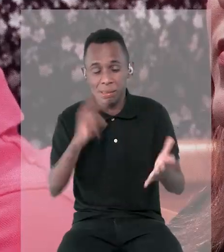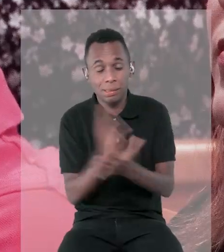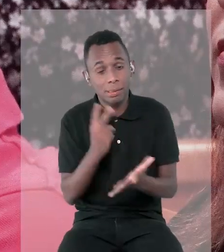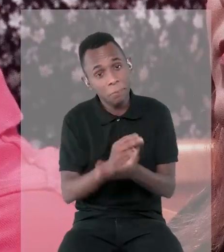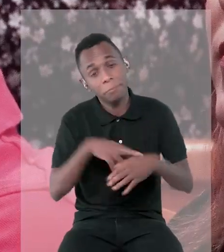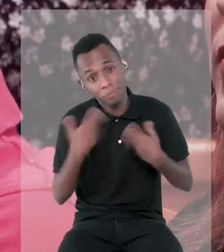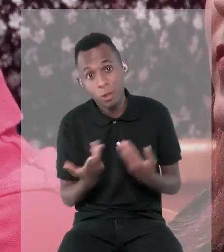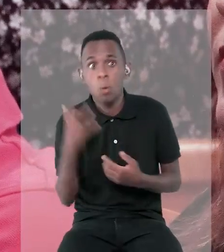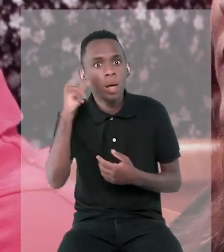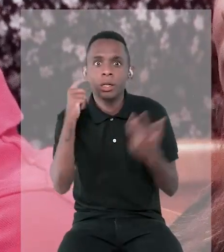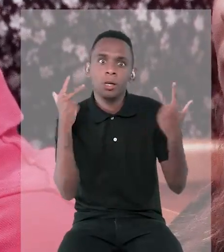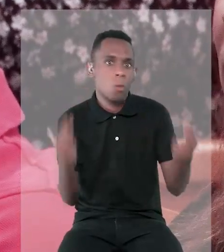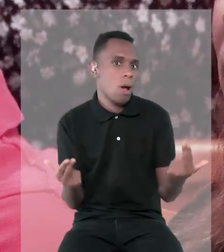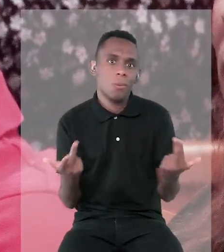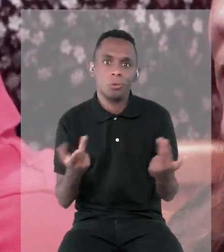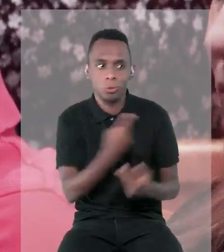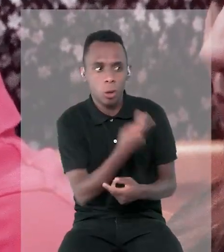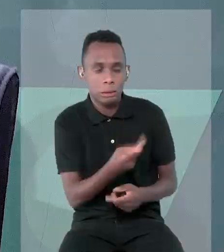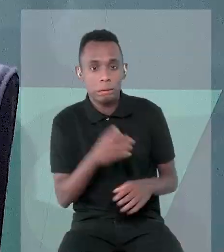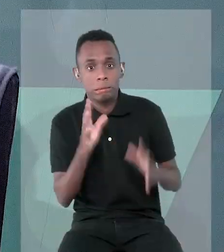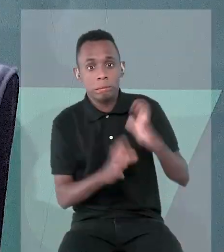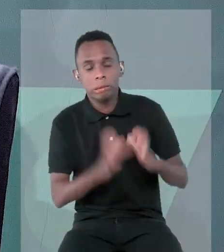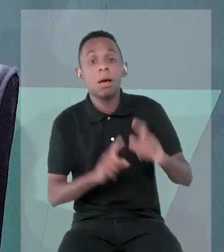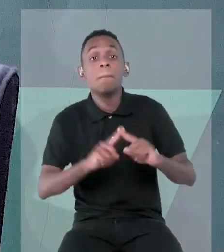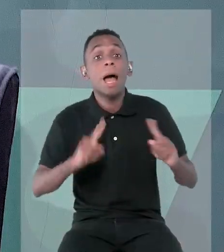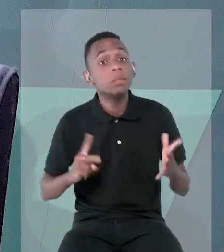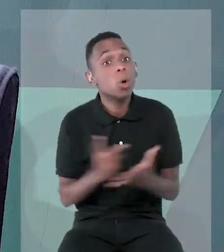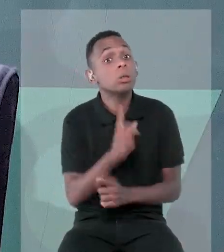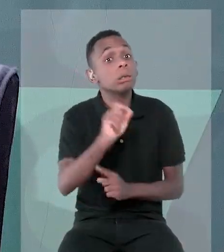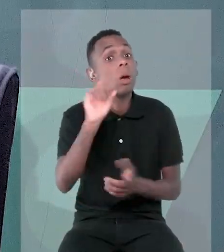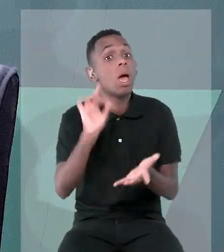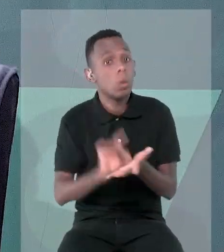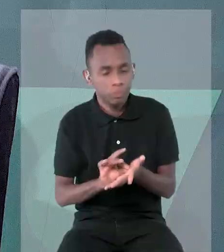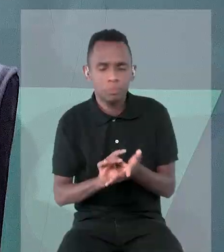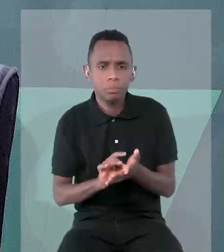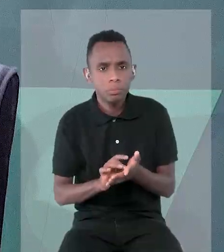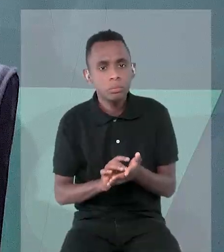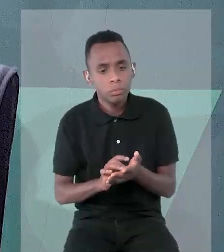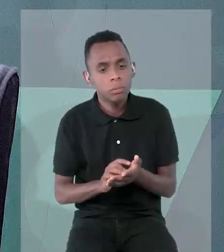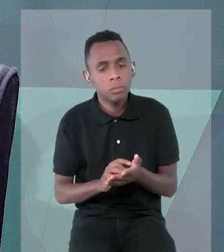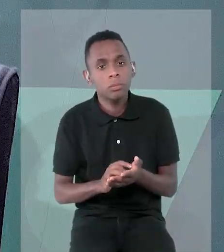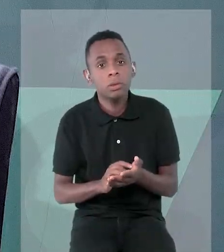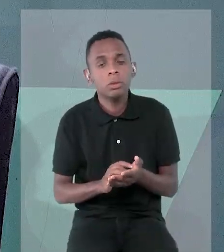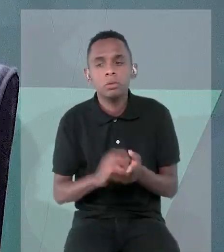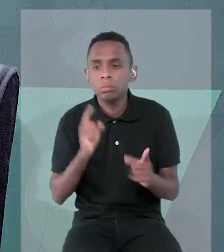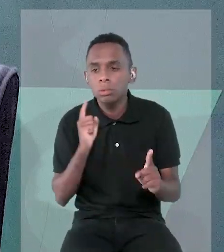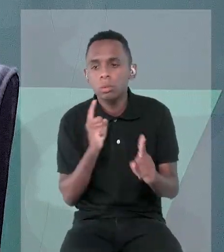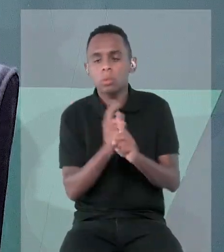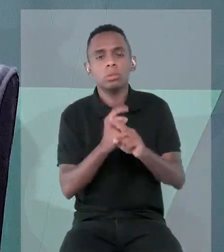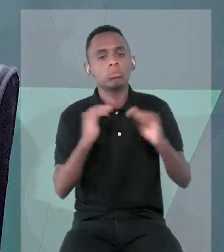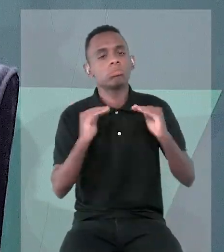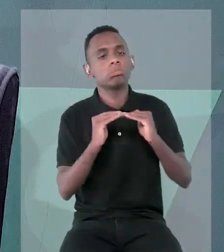assiste atentamente. Eu achei que a gente ia viver uma situação dessa, mas aconteceu que, na verdade, a gente encontrou uma harmonia durante